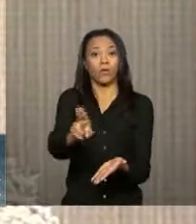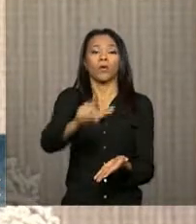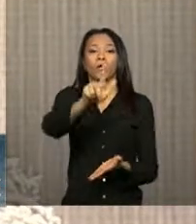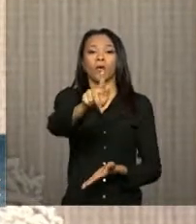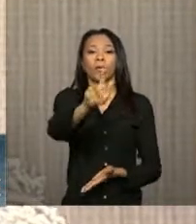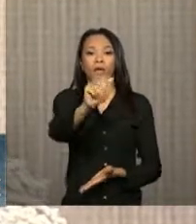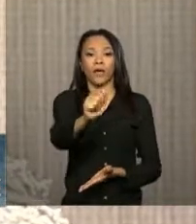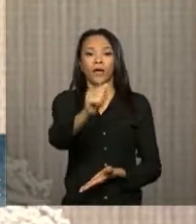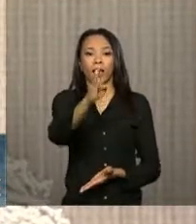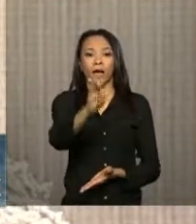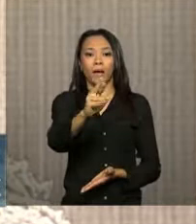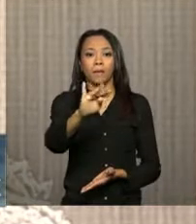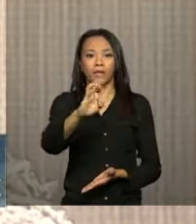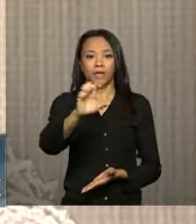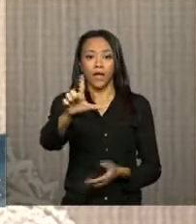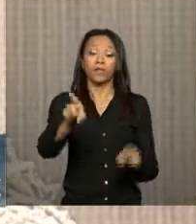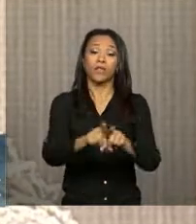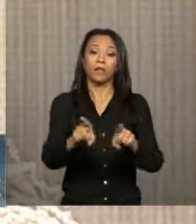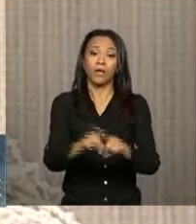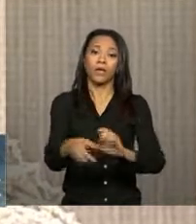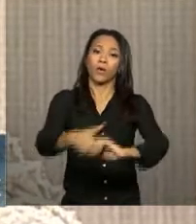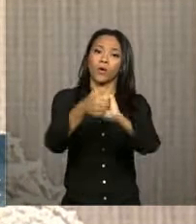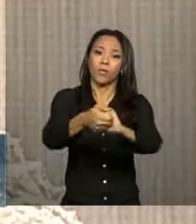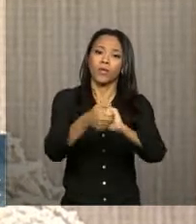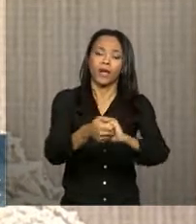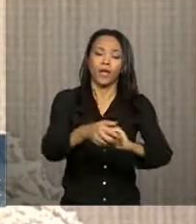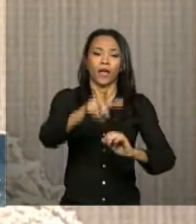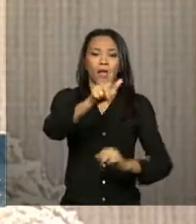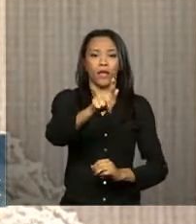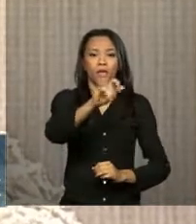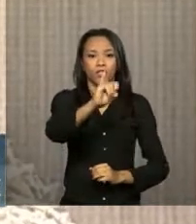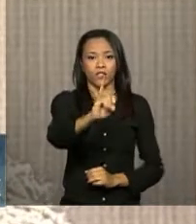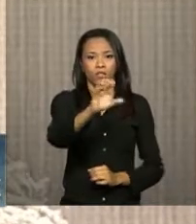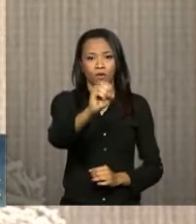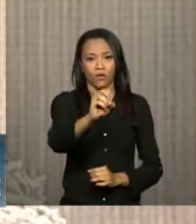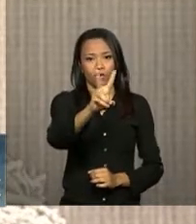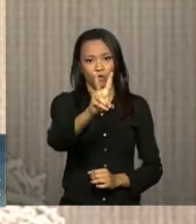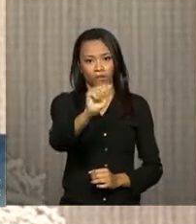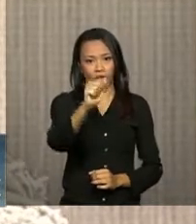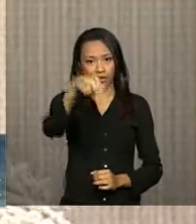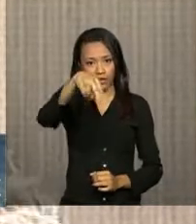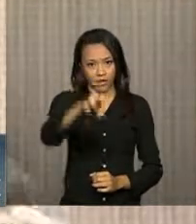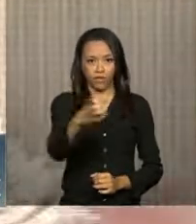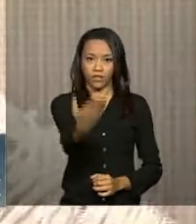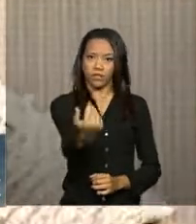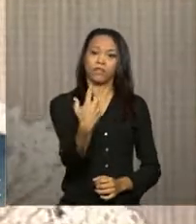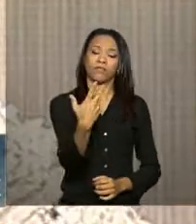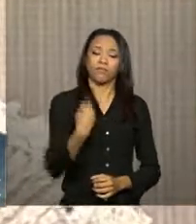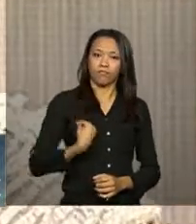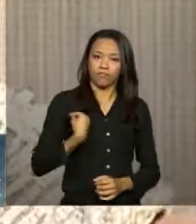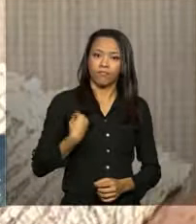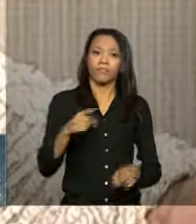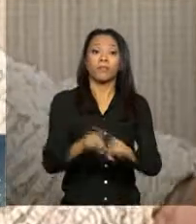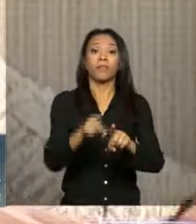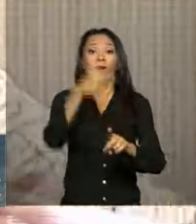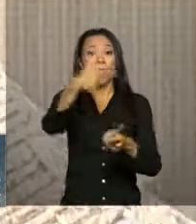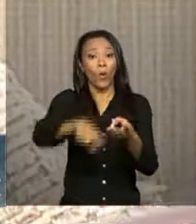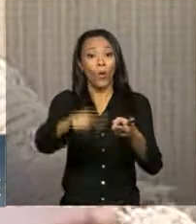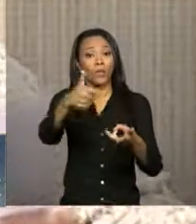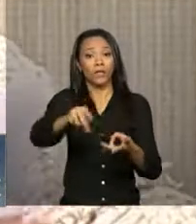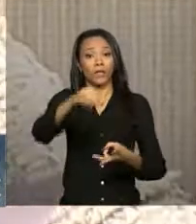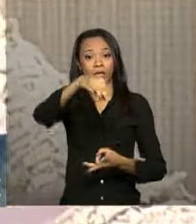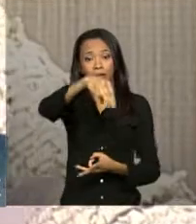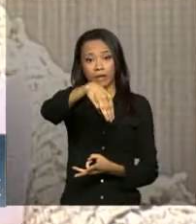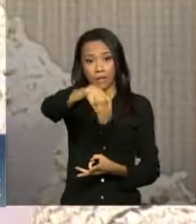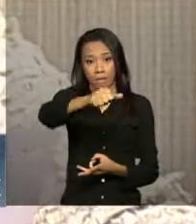cumprimentar o giovanni é que representando a nossa ministra ser o nosso parceiro a maria izabel a nossa deputada